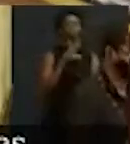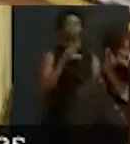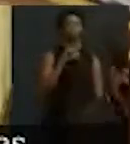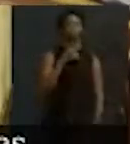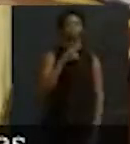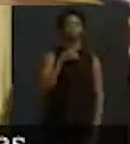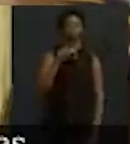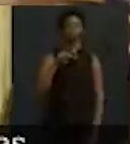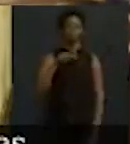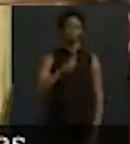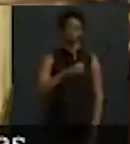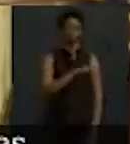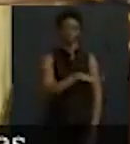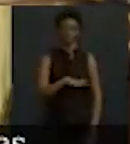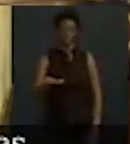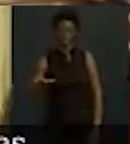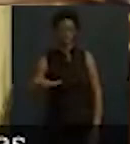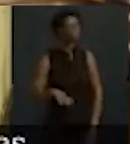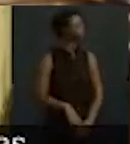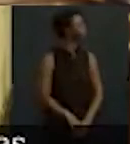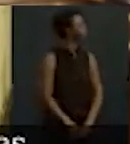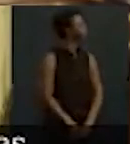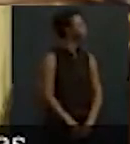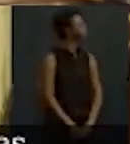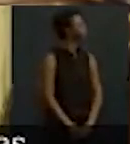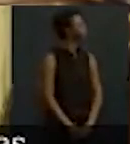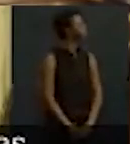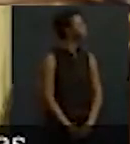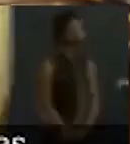Meninas. Fala algo, beleza?